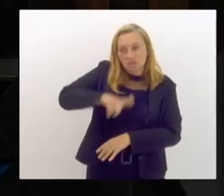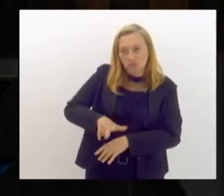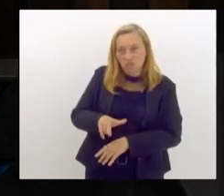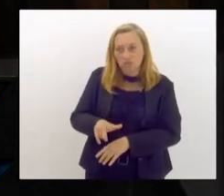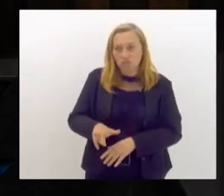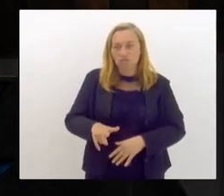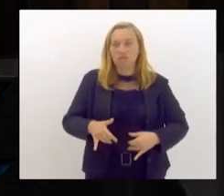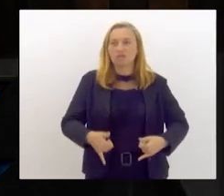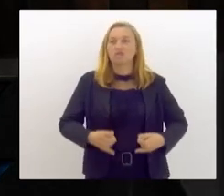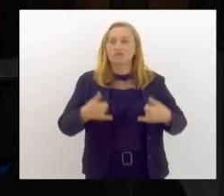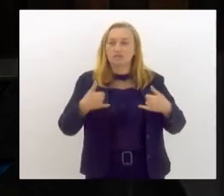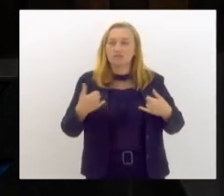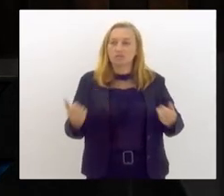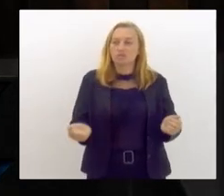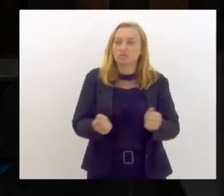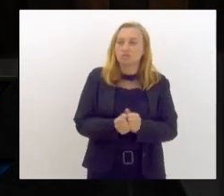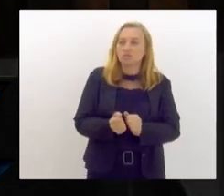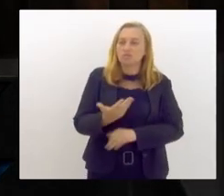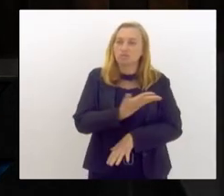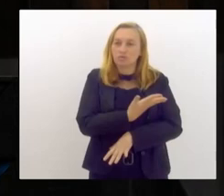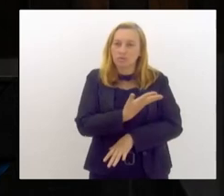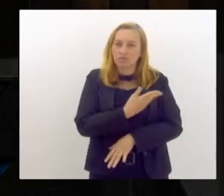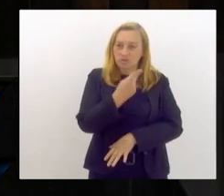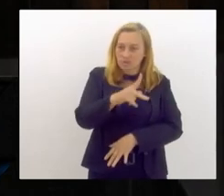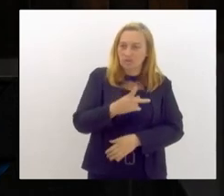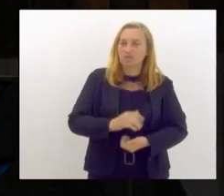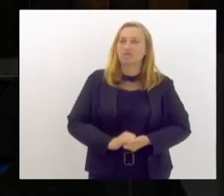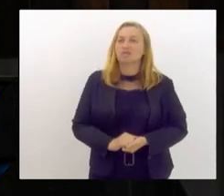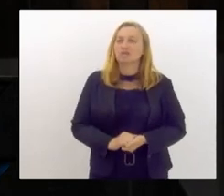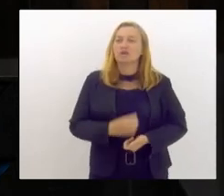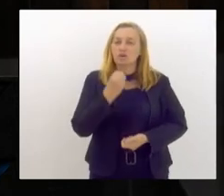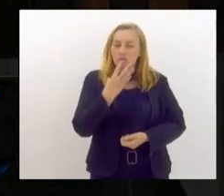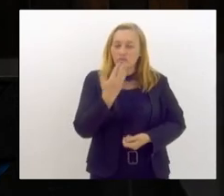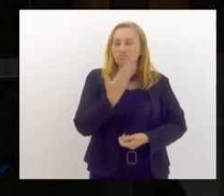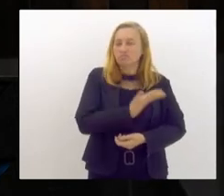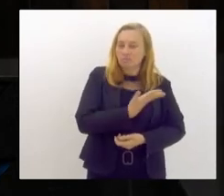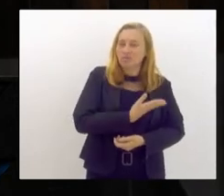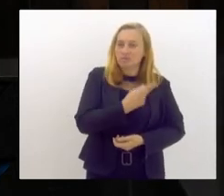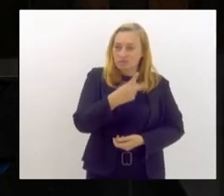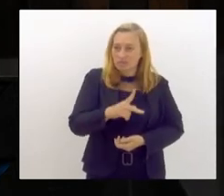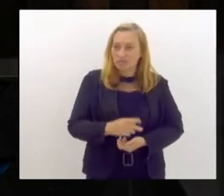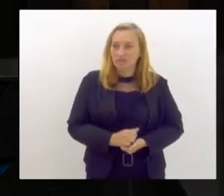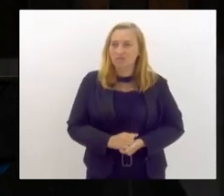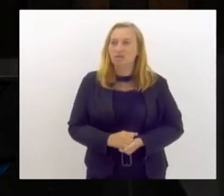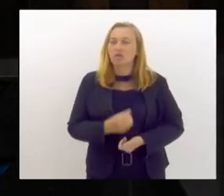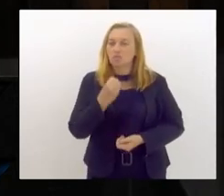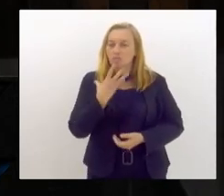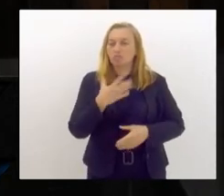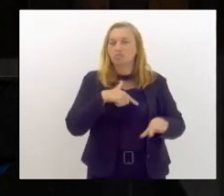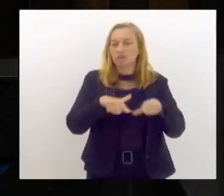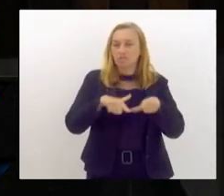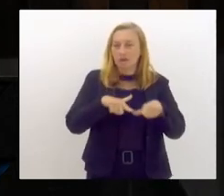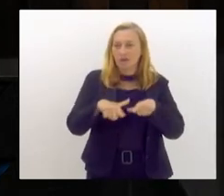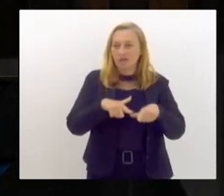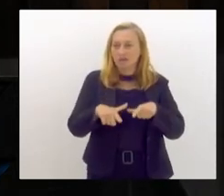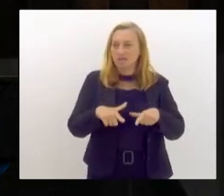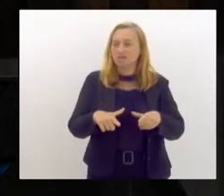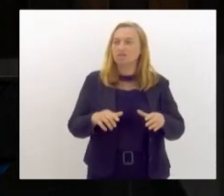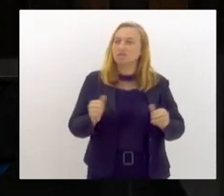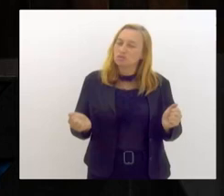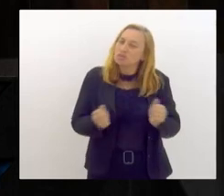Uma honra ser seu colega nesse plenário. Muito bom ser teu amigo, que você faça um brilhante mandato. Vamos com